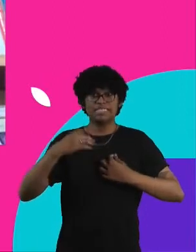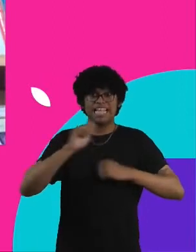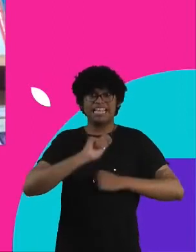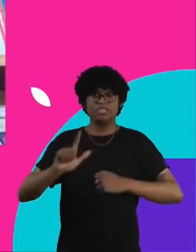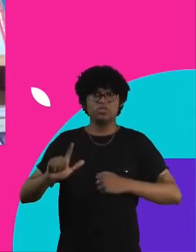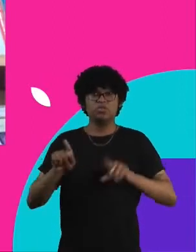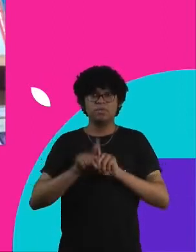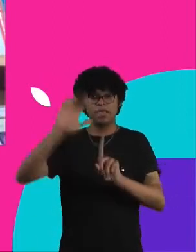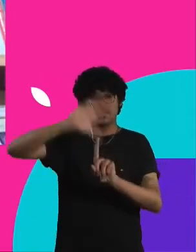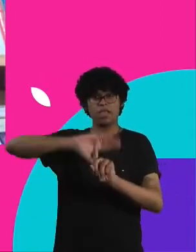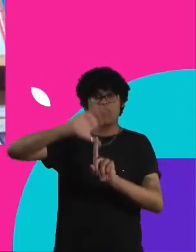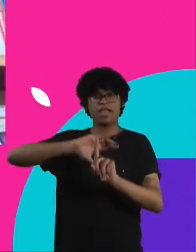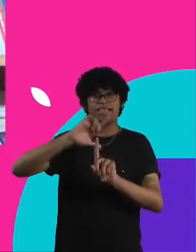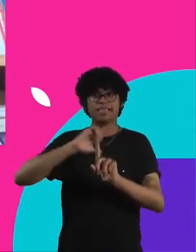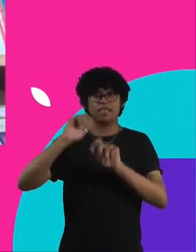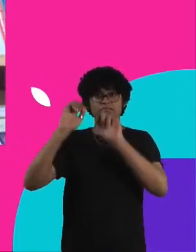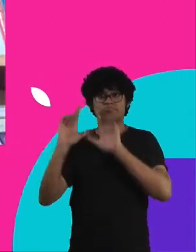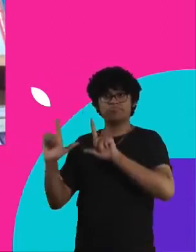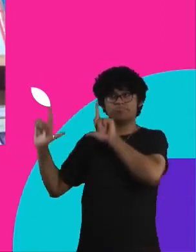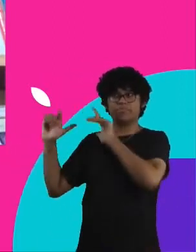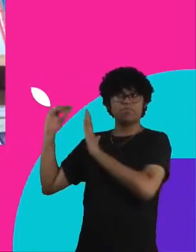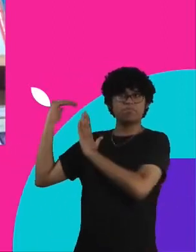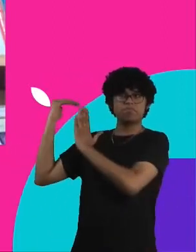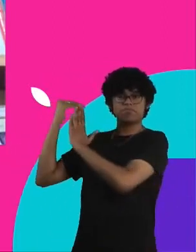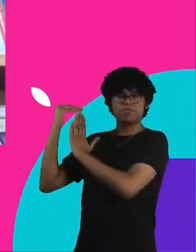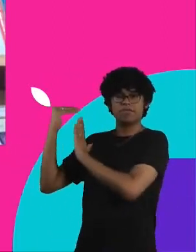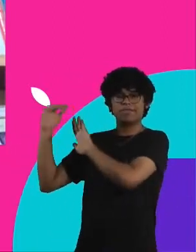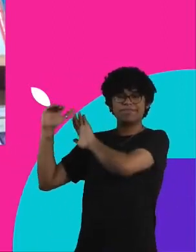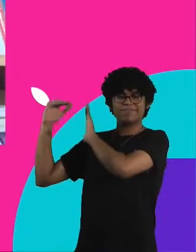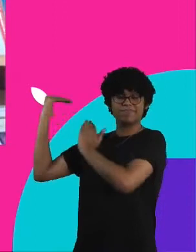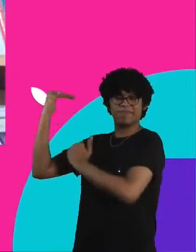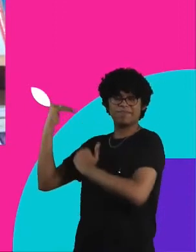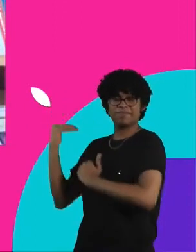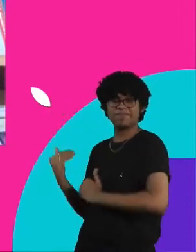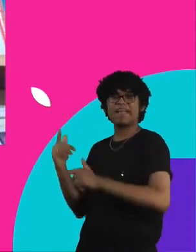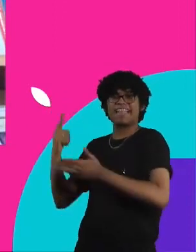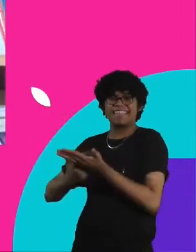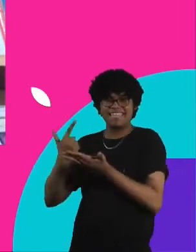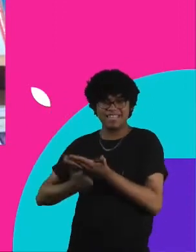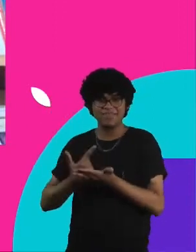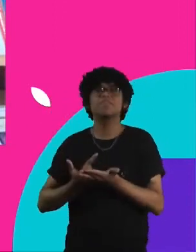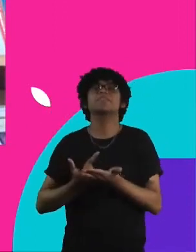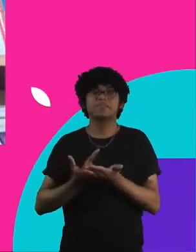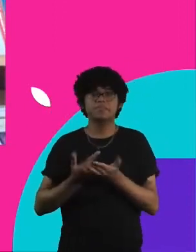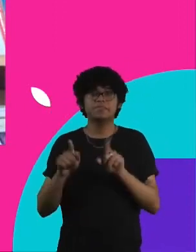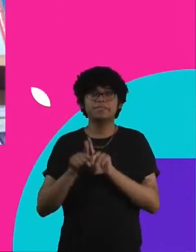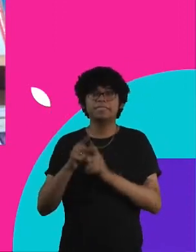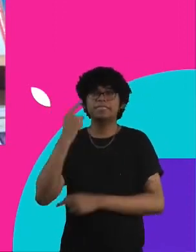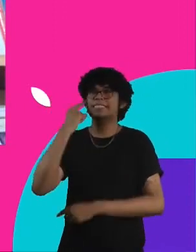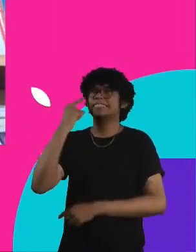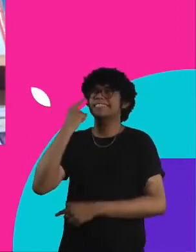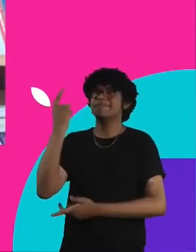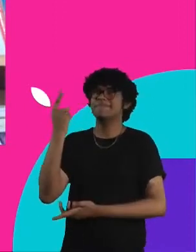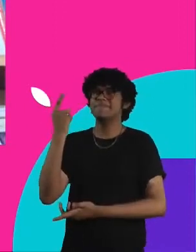atrás, tem um armário, uma coleção de livros, e deixa eu pensar agora, né? Vou falar